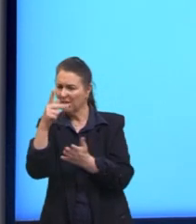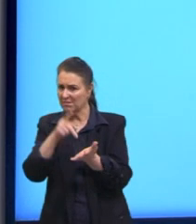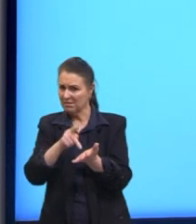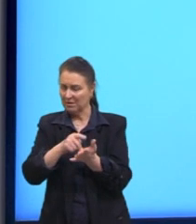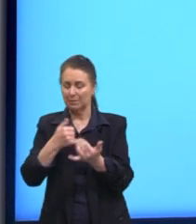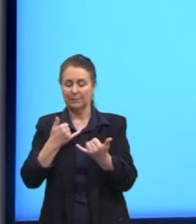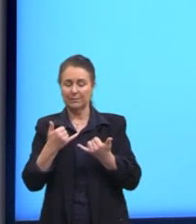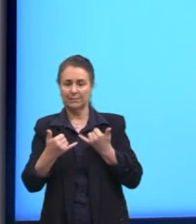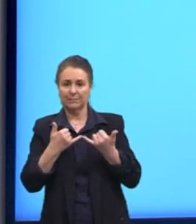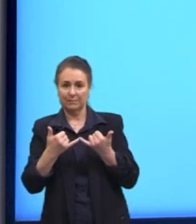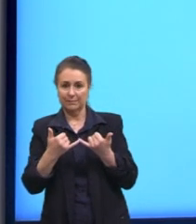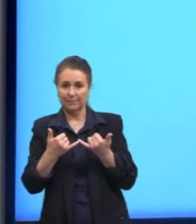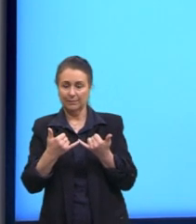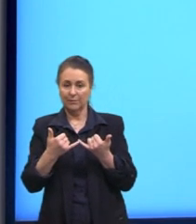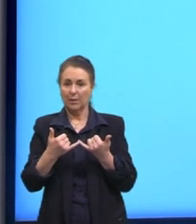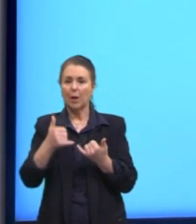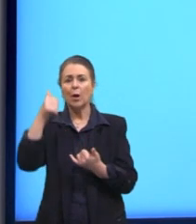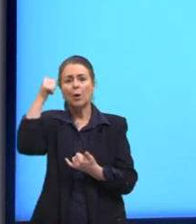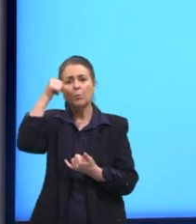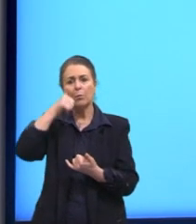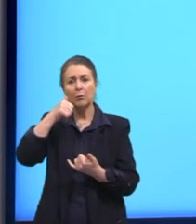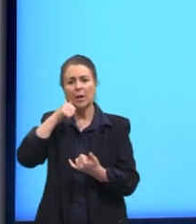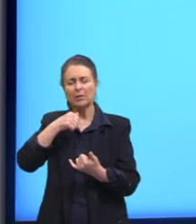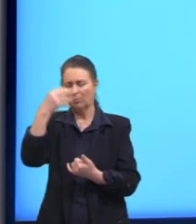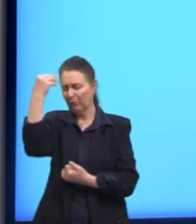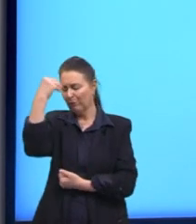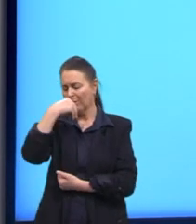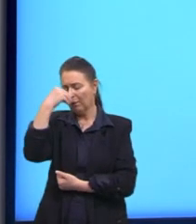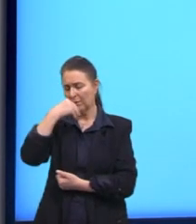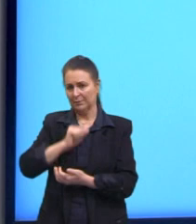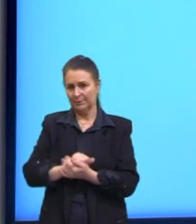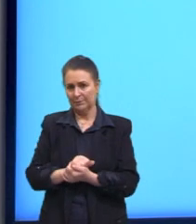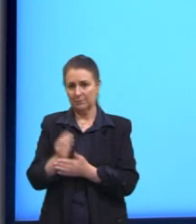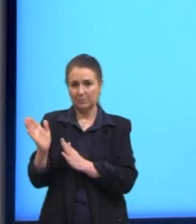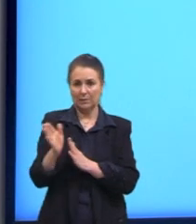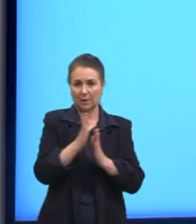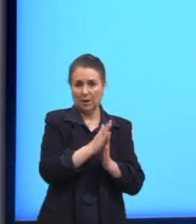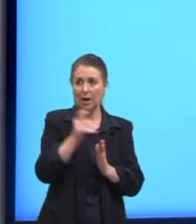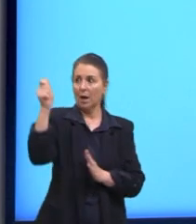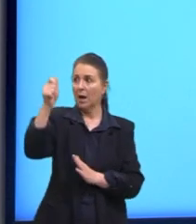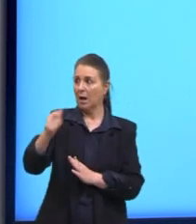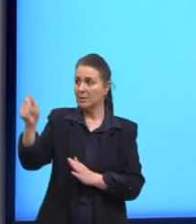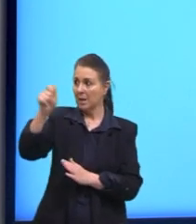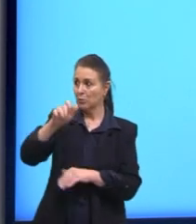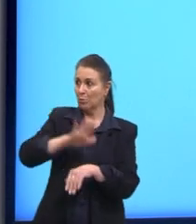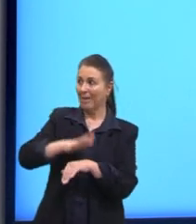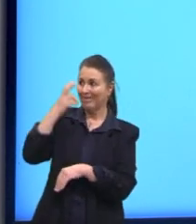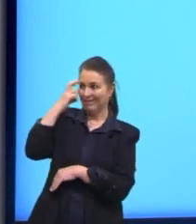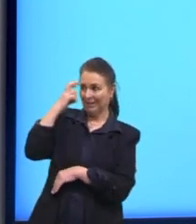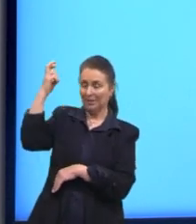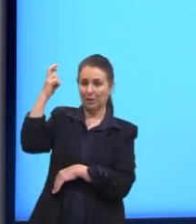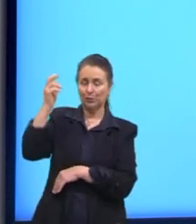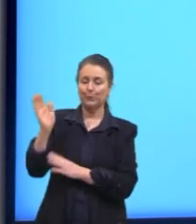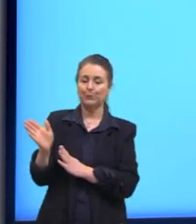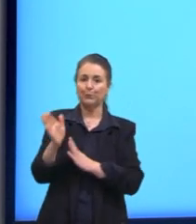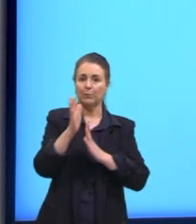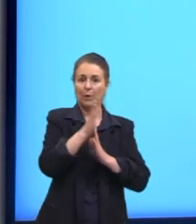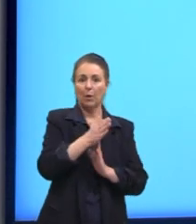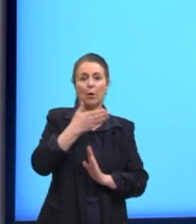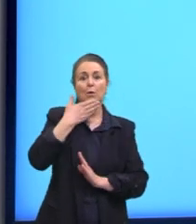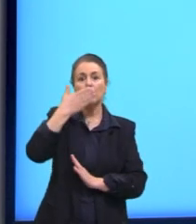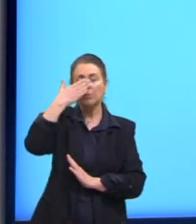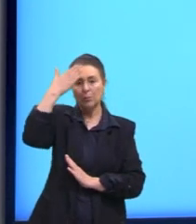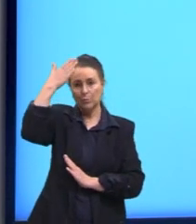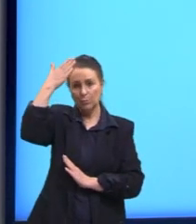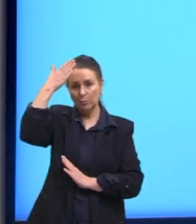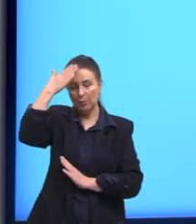por exemplo, de que mulheres são frágeis, de que asiáticos são mais inteligentes, que muçulmanos são